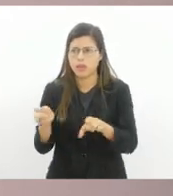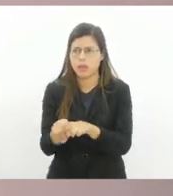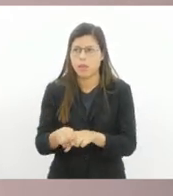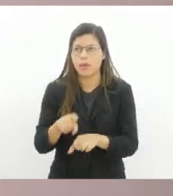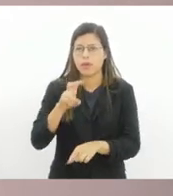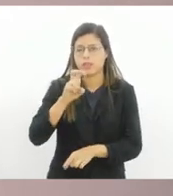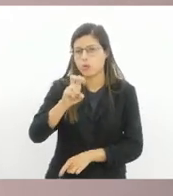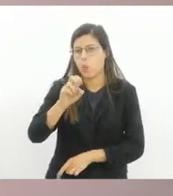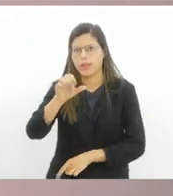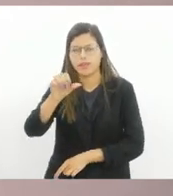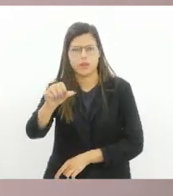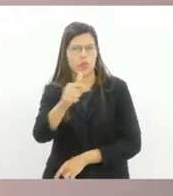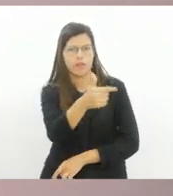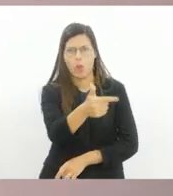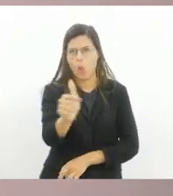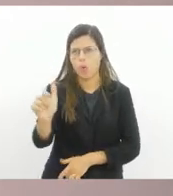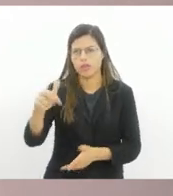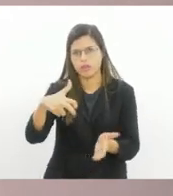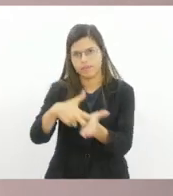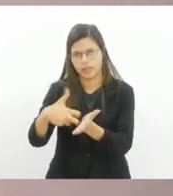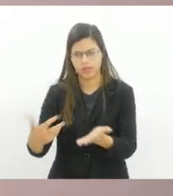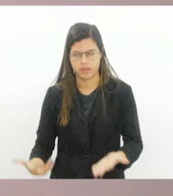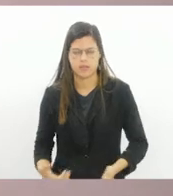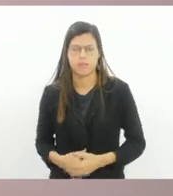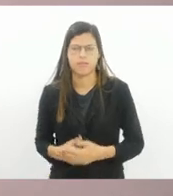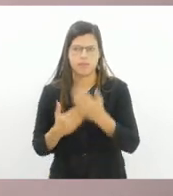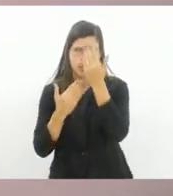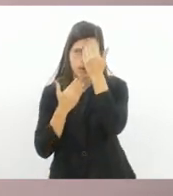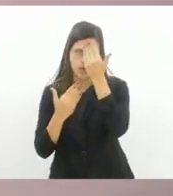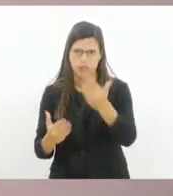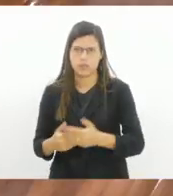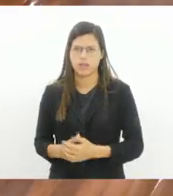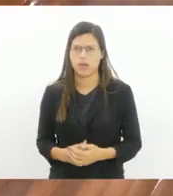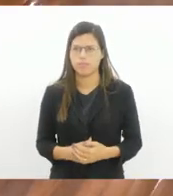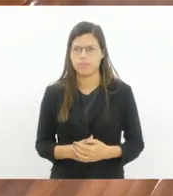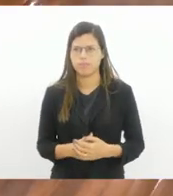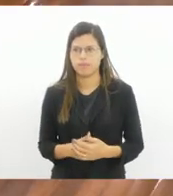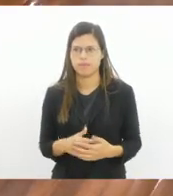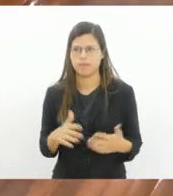59 outras sentenças. Obrigada.